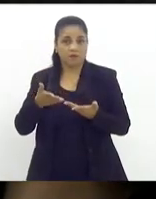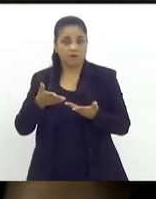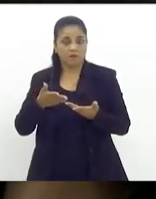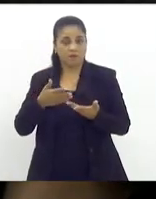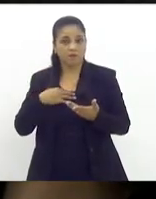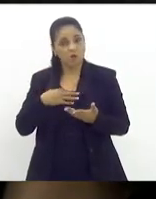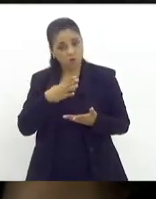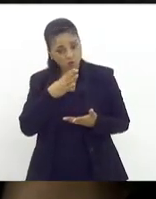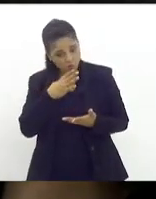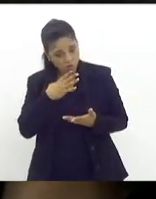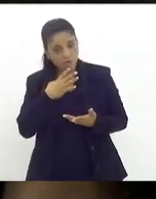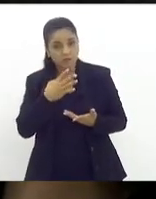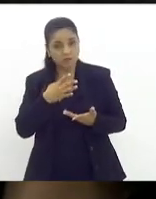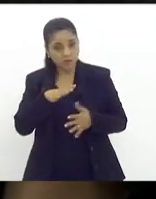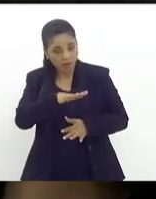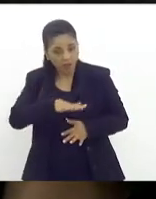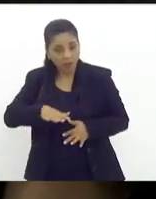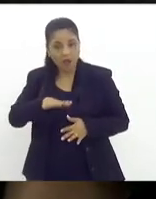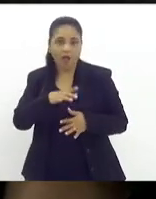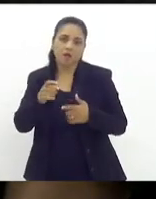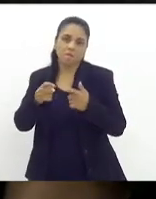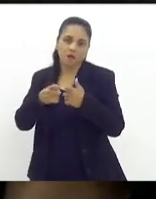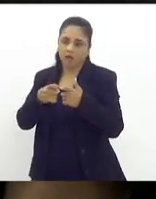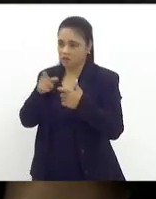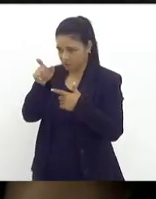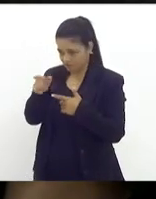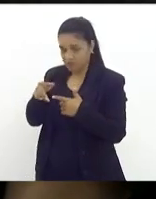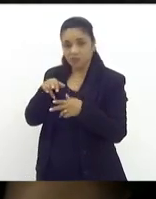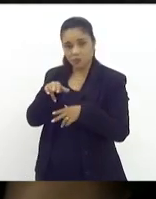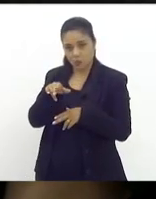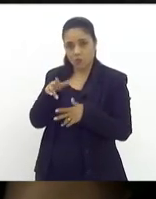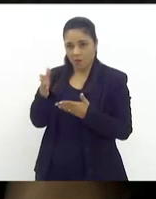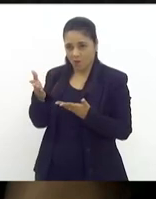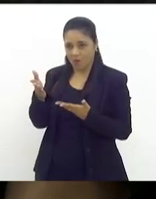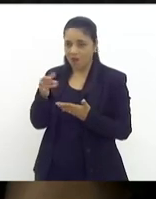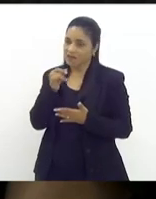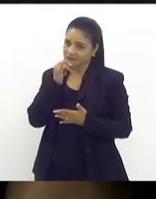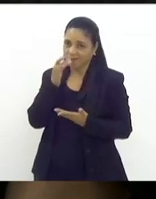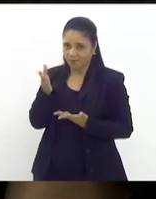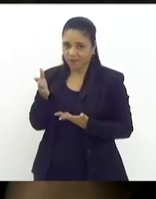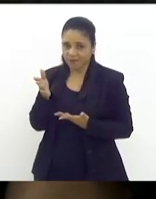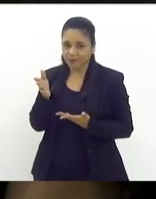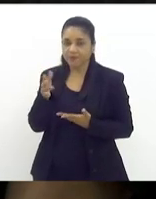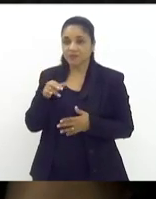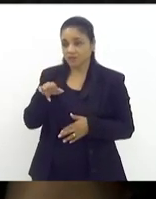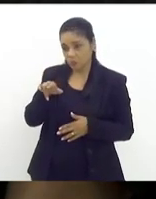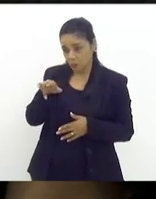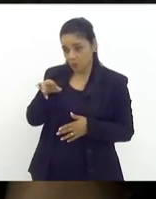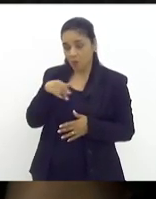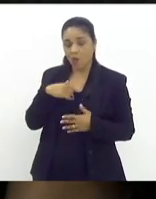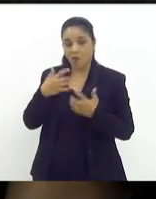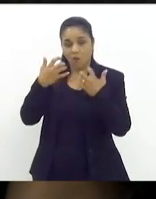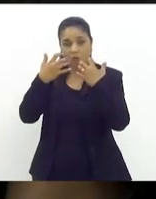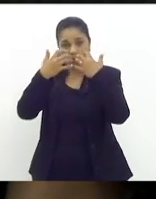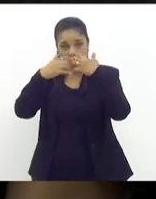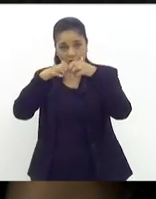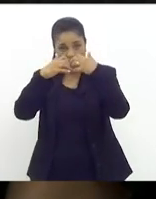conhecimento na área médica, por causa do seu irmão, por exemplo. Seu irmão é